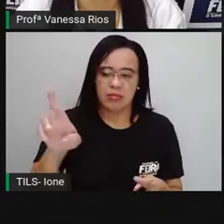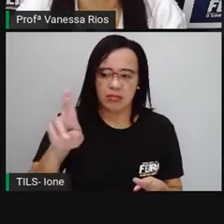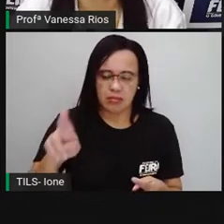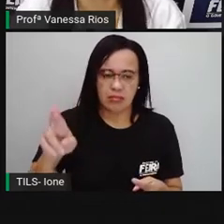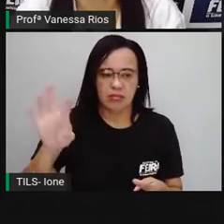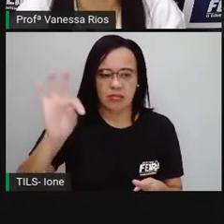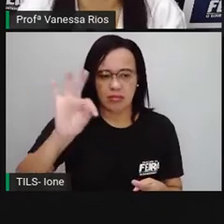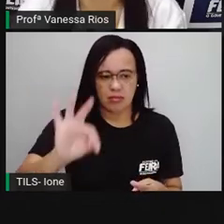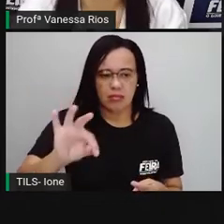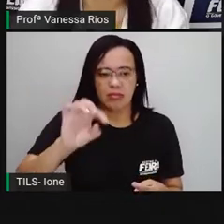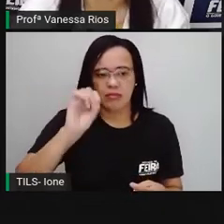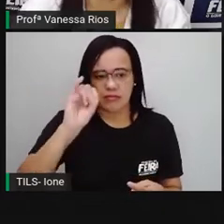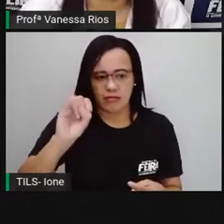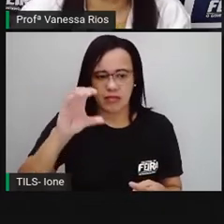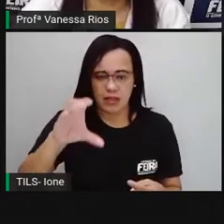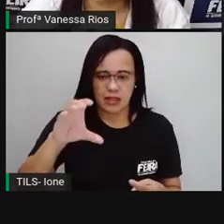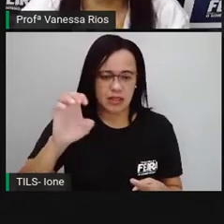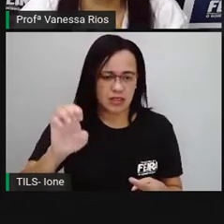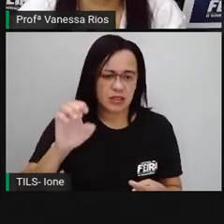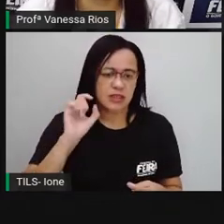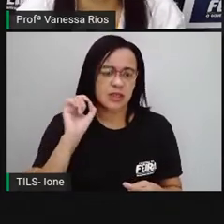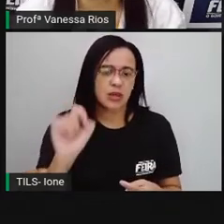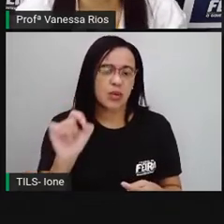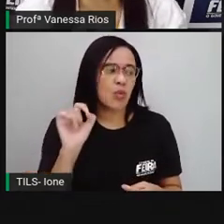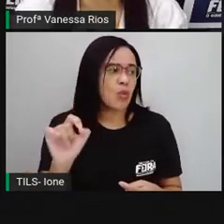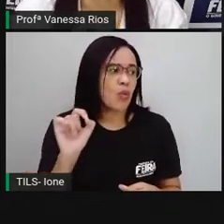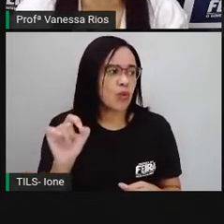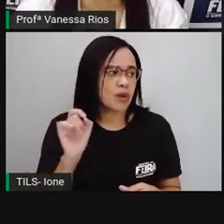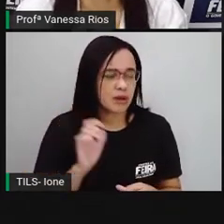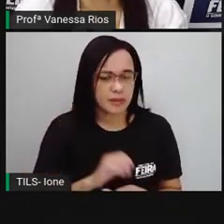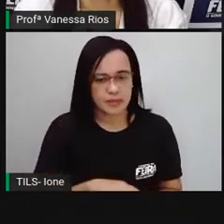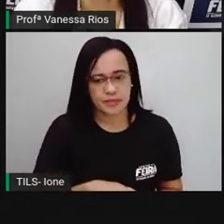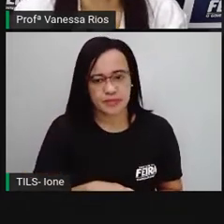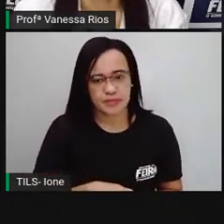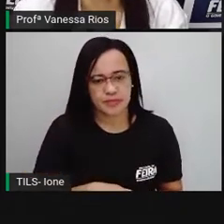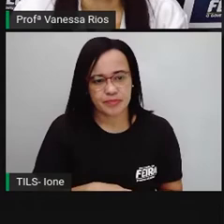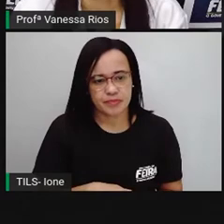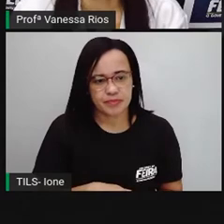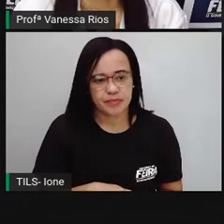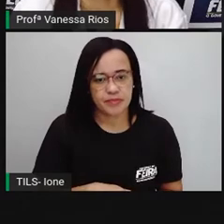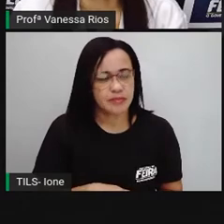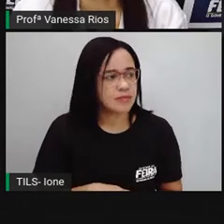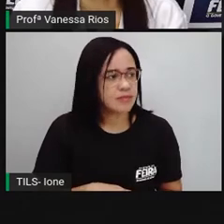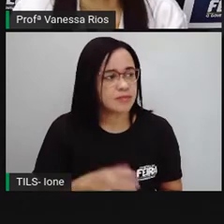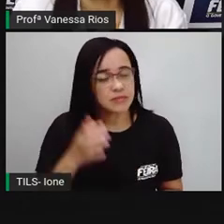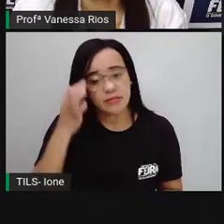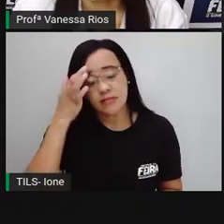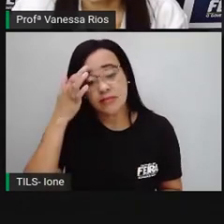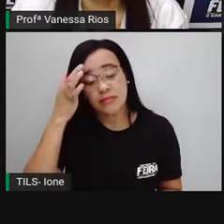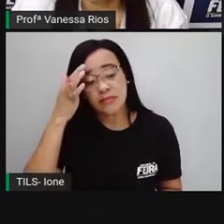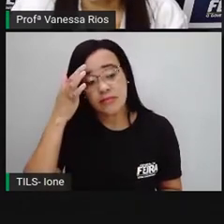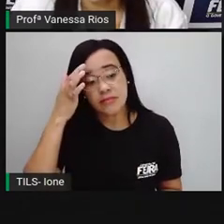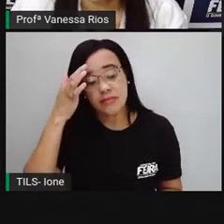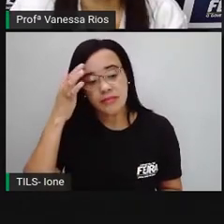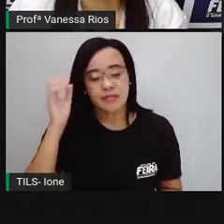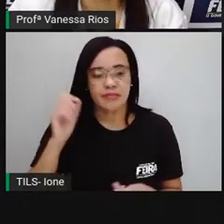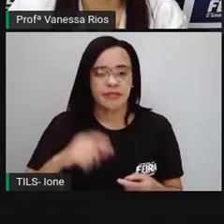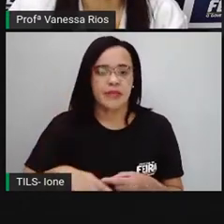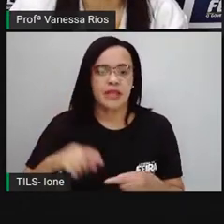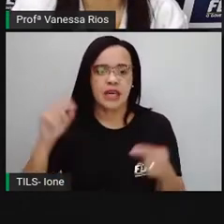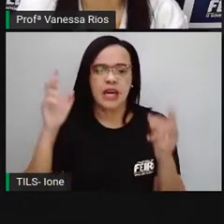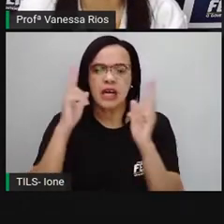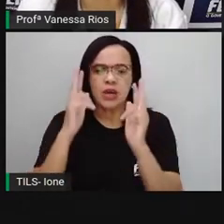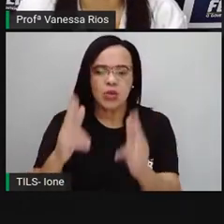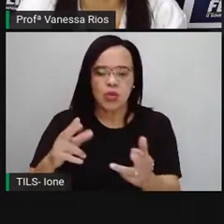aí que os vértices, quando a gente estudou sobre ângulo, né? Que os vértices são os pontos de encontro, né, entre